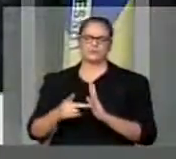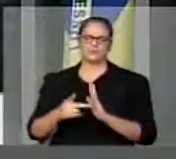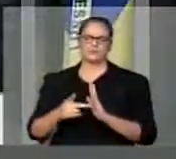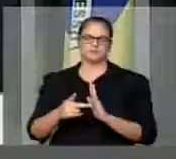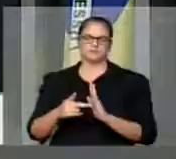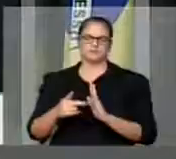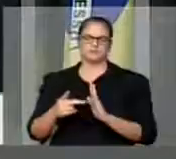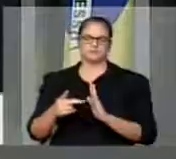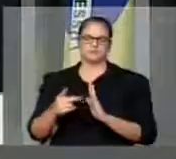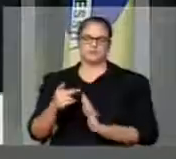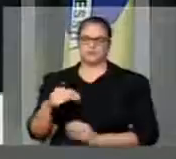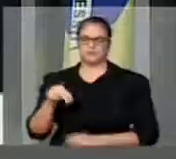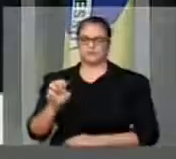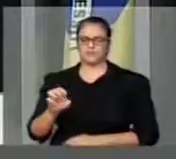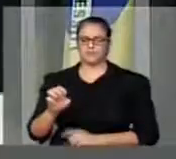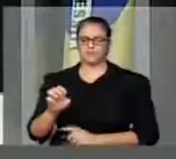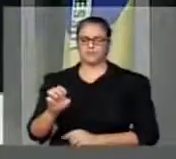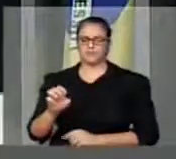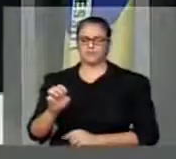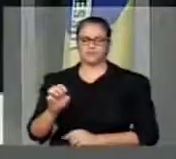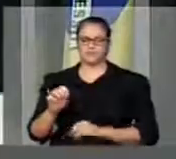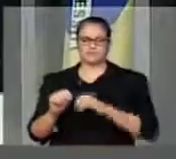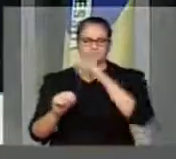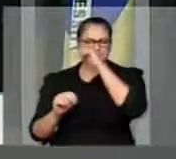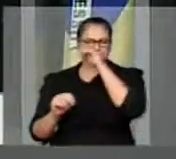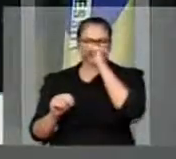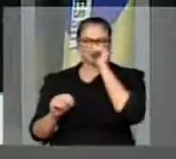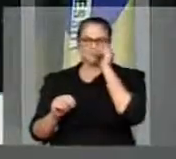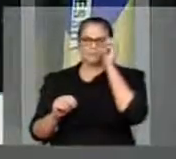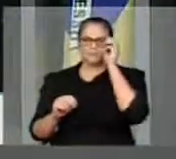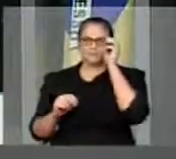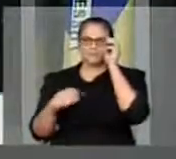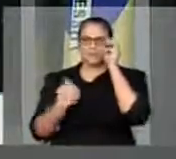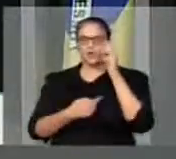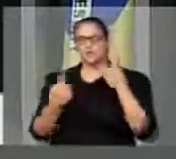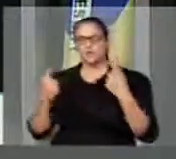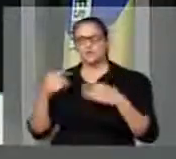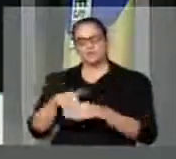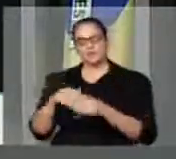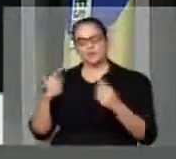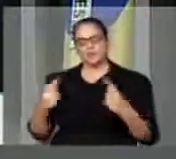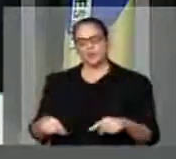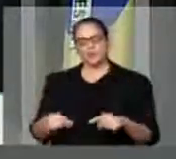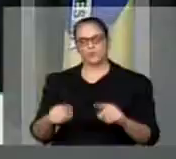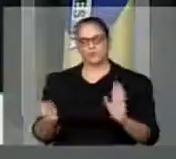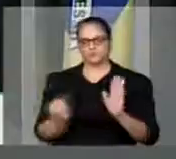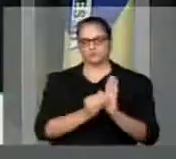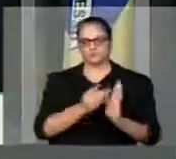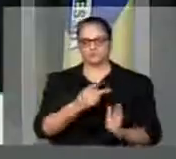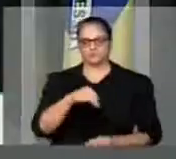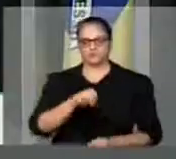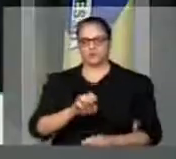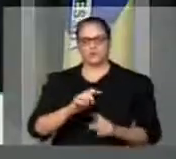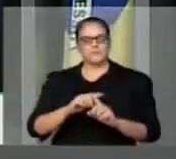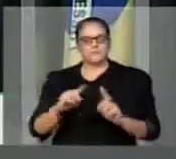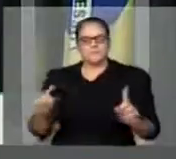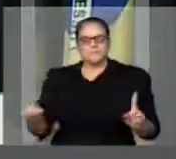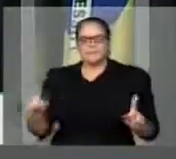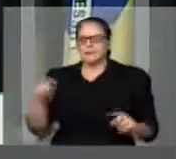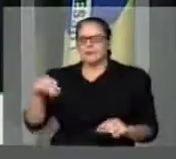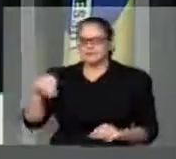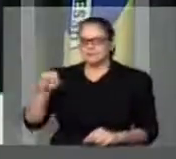no Plano Nacional da Educação se colocar ideologia de gênero. Mas o Ministério da Educação